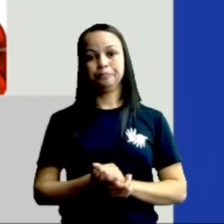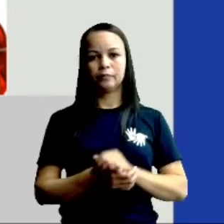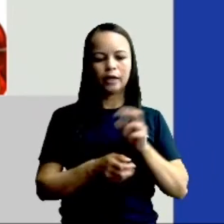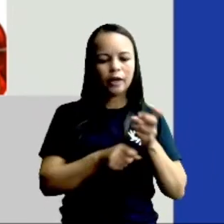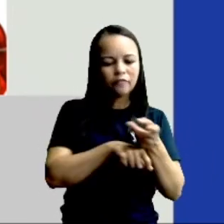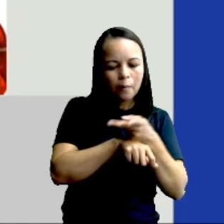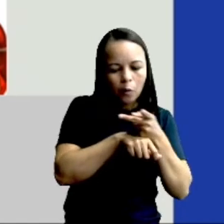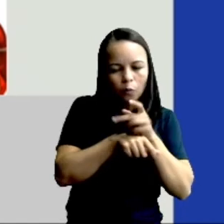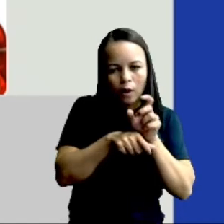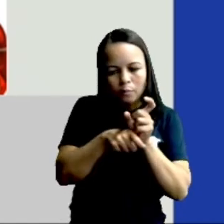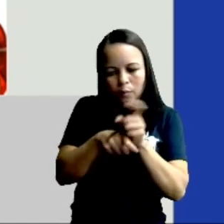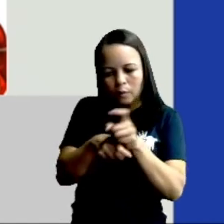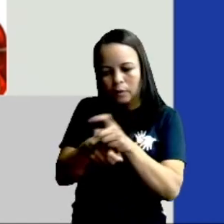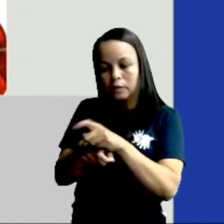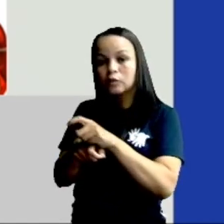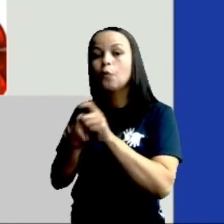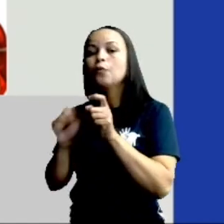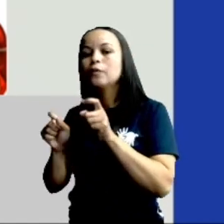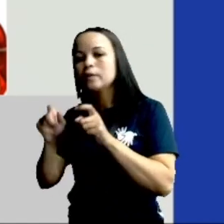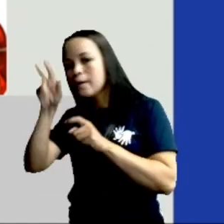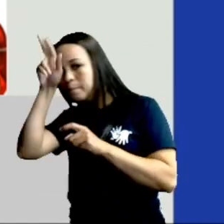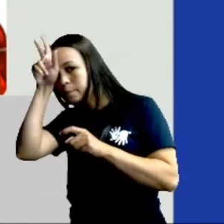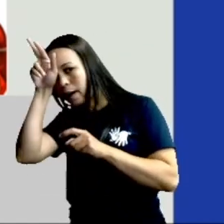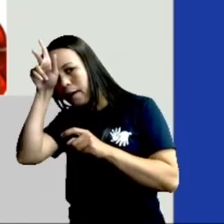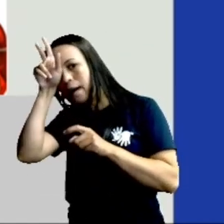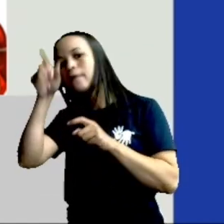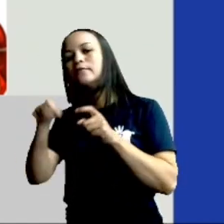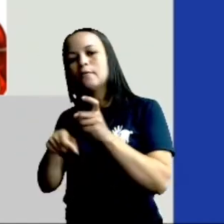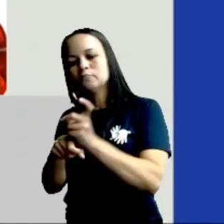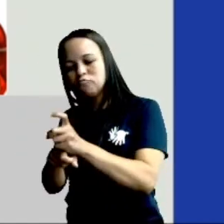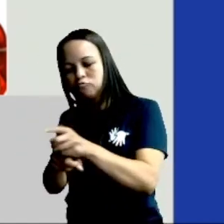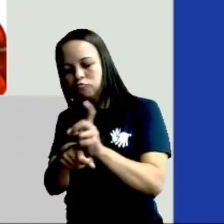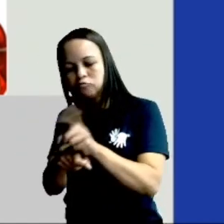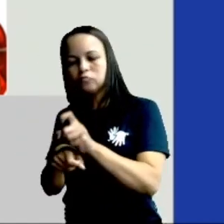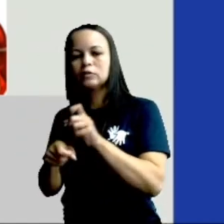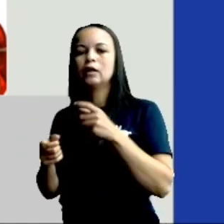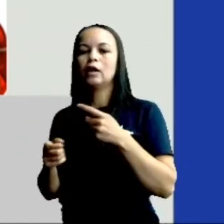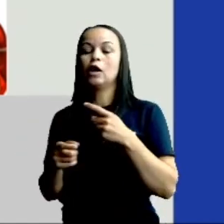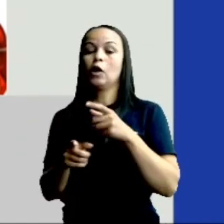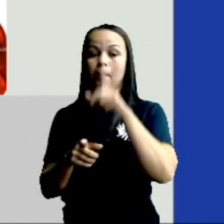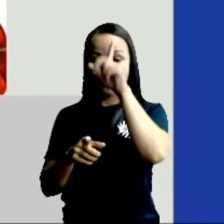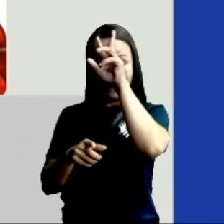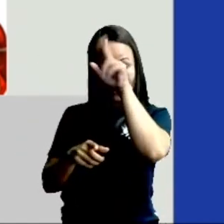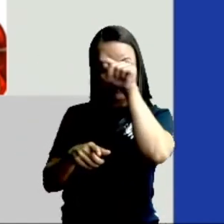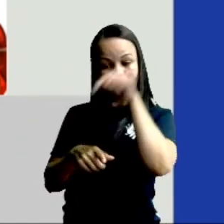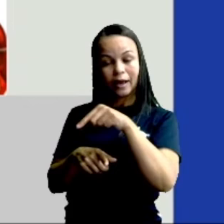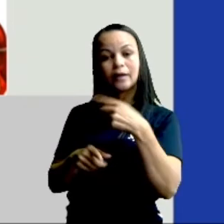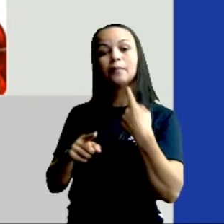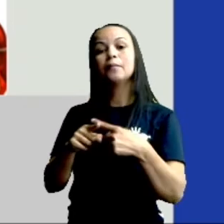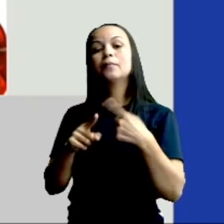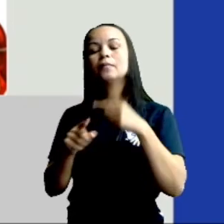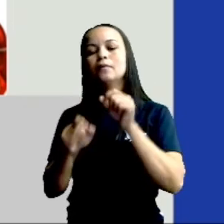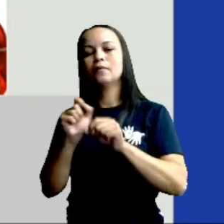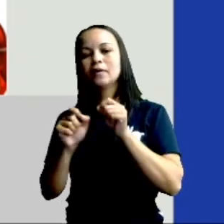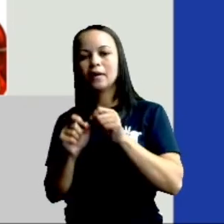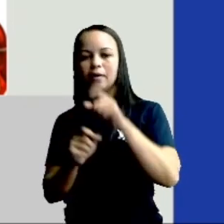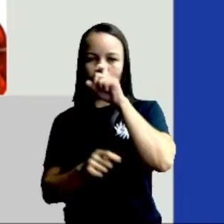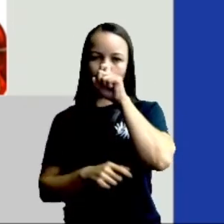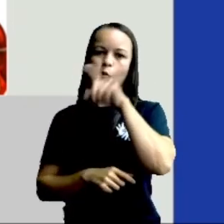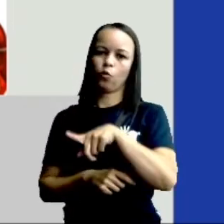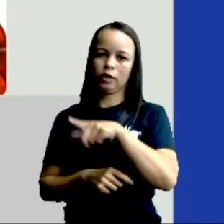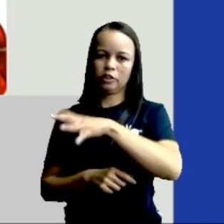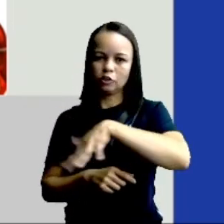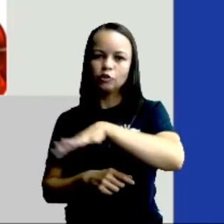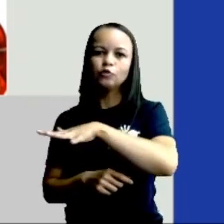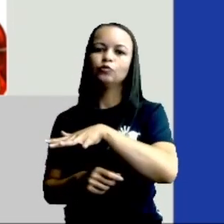baratinhas. Exatamente. E as baratinhas estão ali por quê? Por conta do lixo que atrai esses animais. Por isso